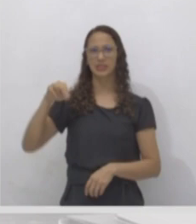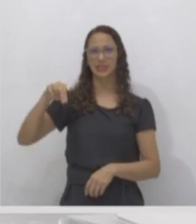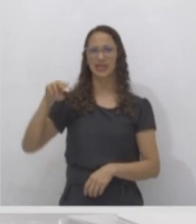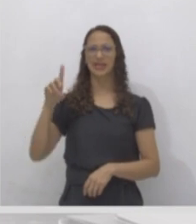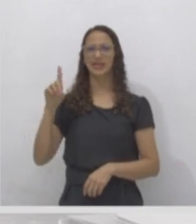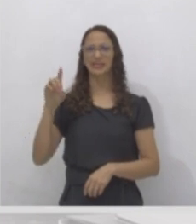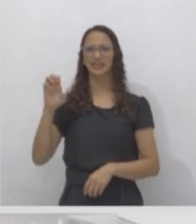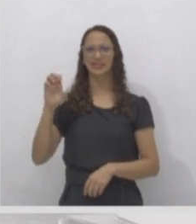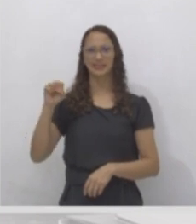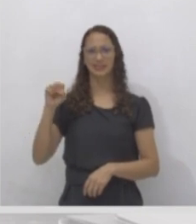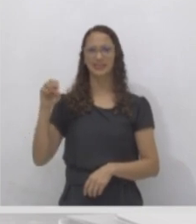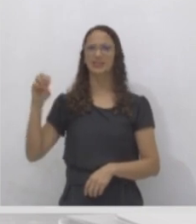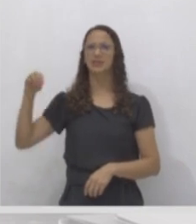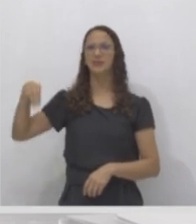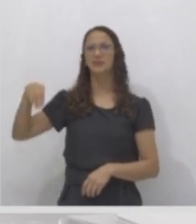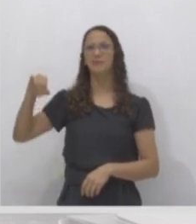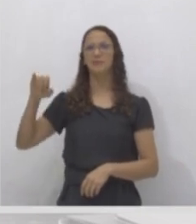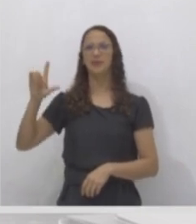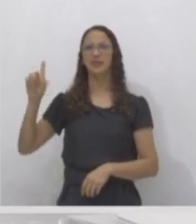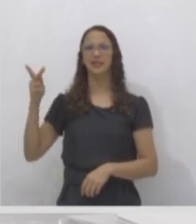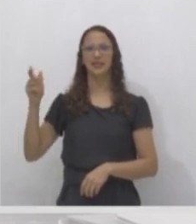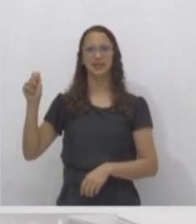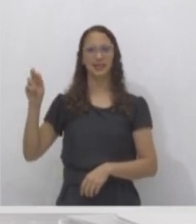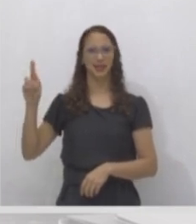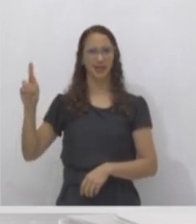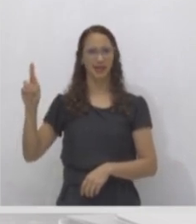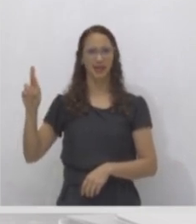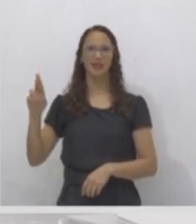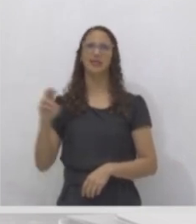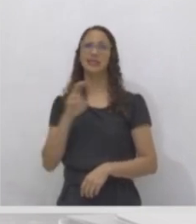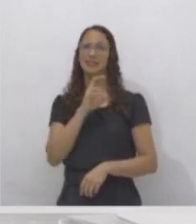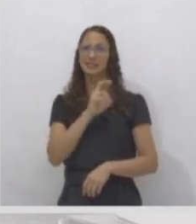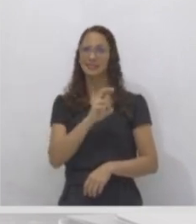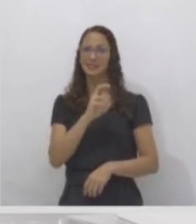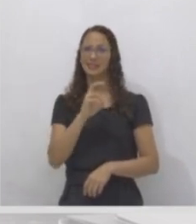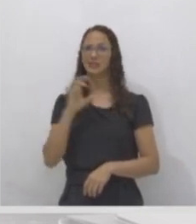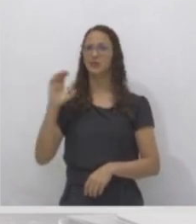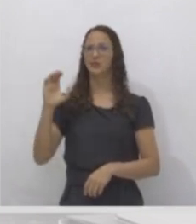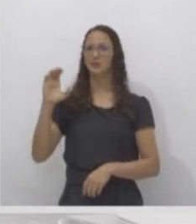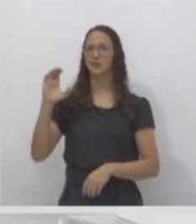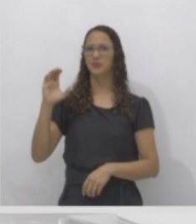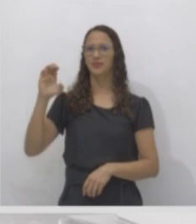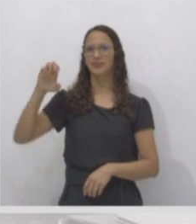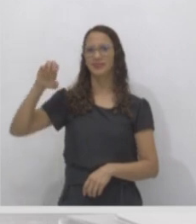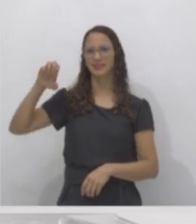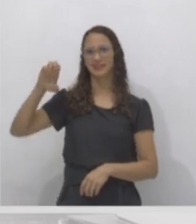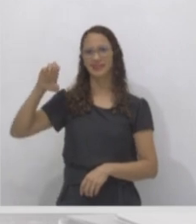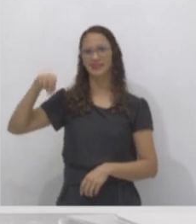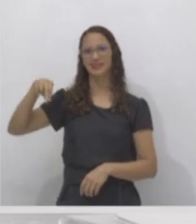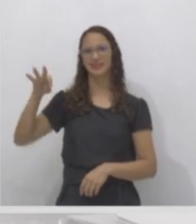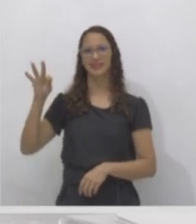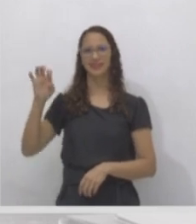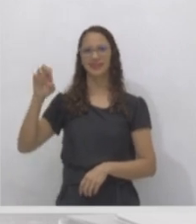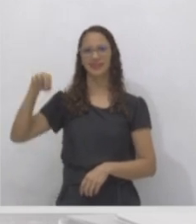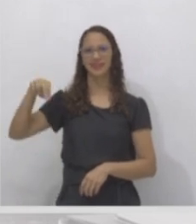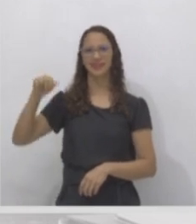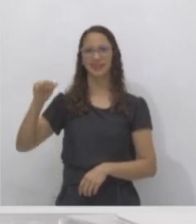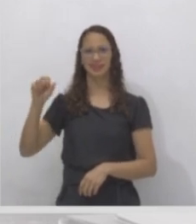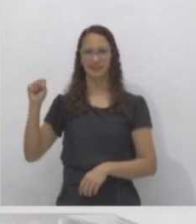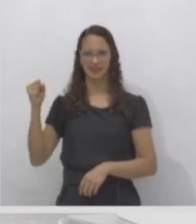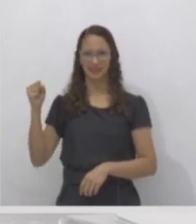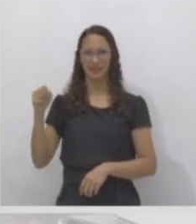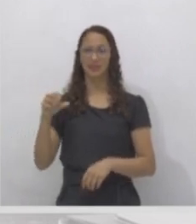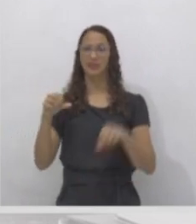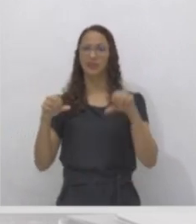chamar a atenção aqui, espero que vocês prestem bem atenção nessa informação, porque ela é muito importante. Muitos alunos sentem